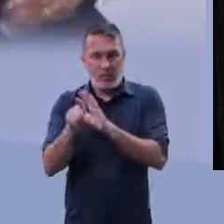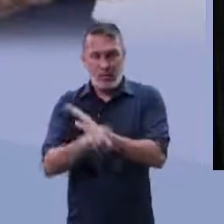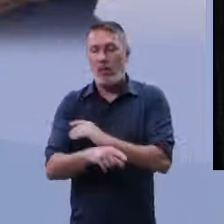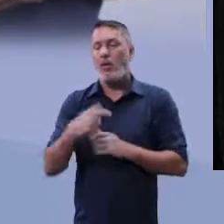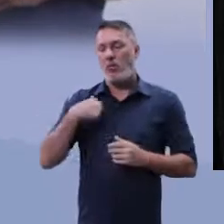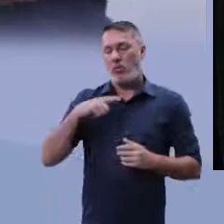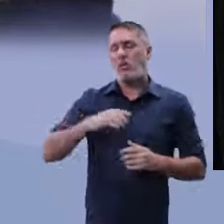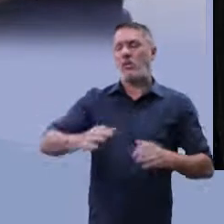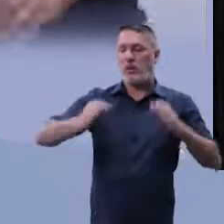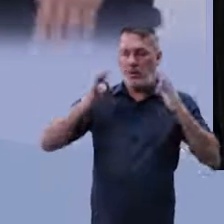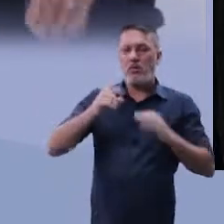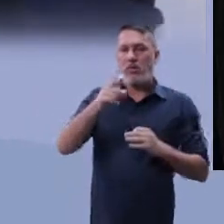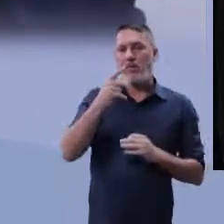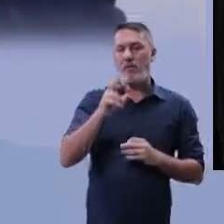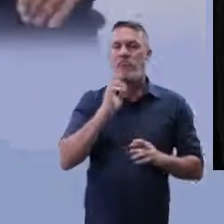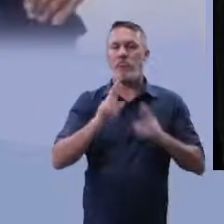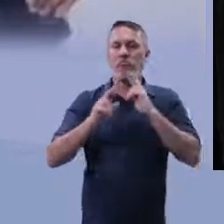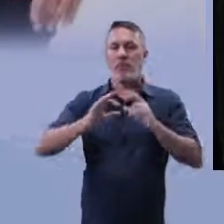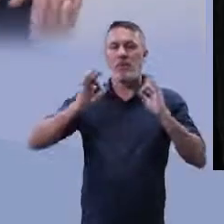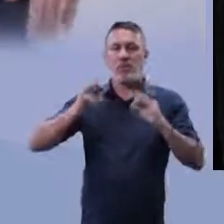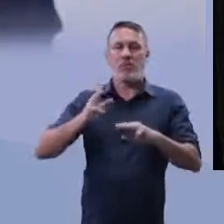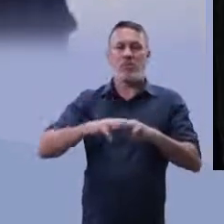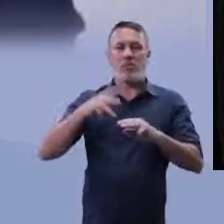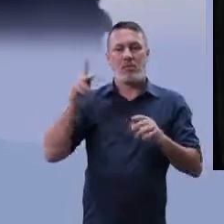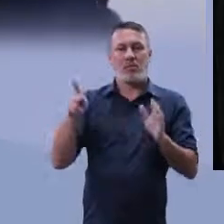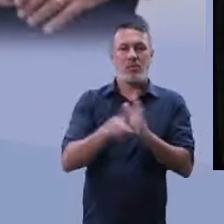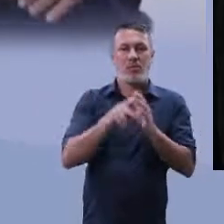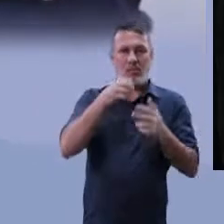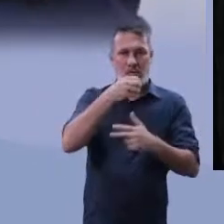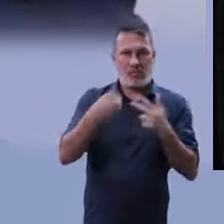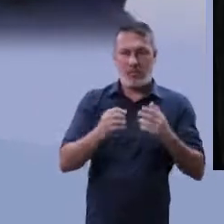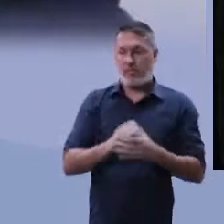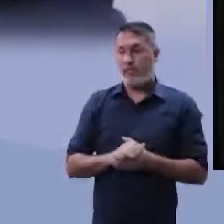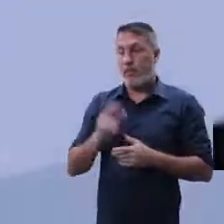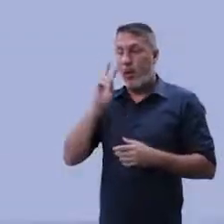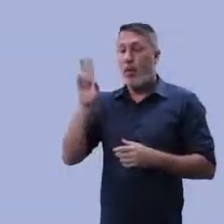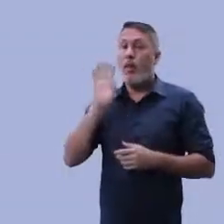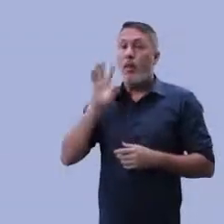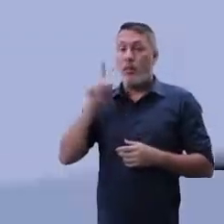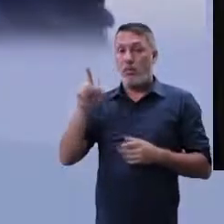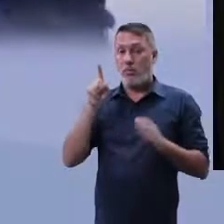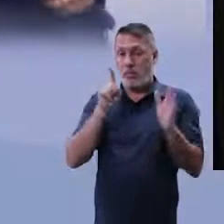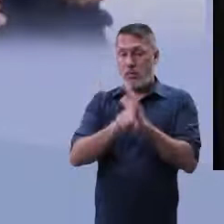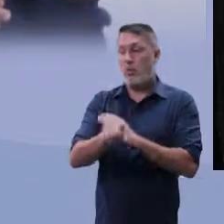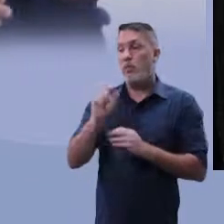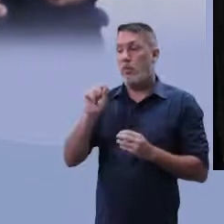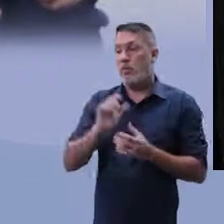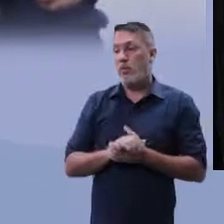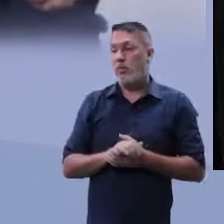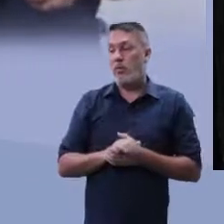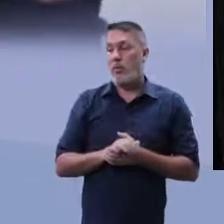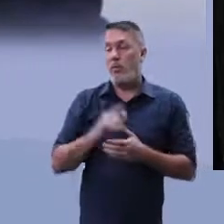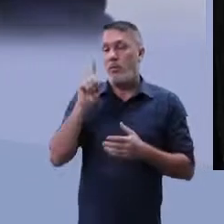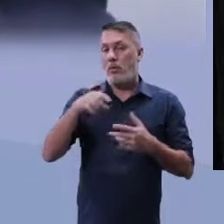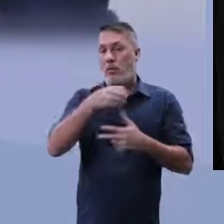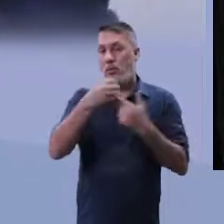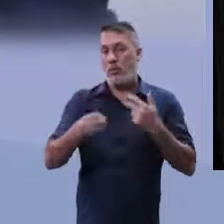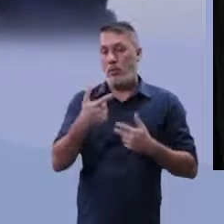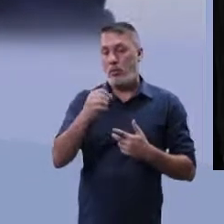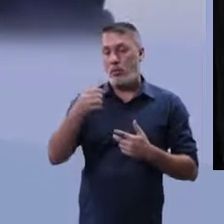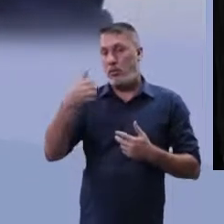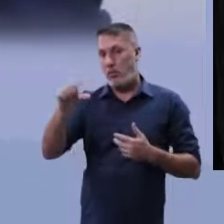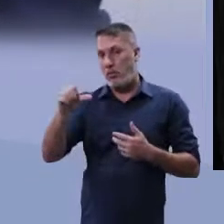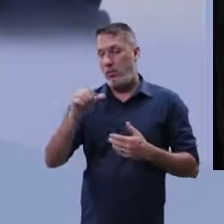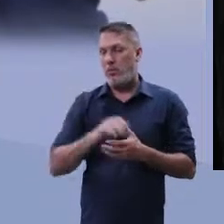matemática da questão. Eu tenho certeza que você vai detonar as questões de matemática do Enem. Olha aí que bacana essa questão. Ela